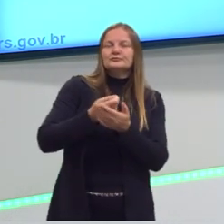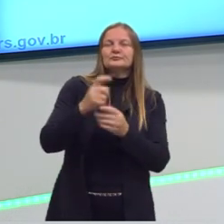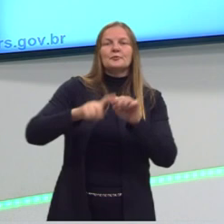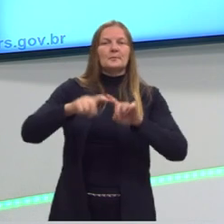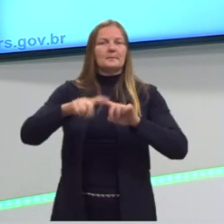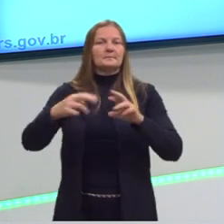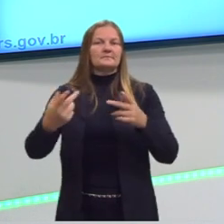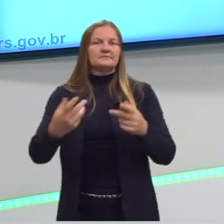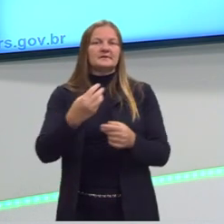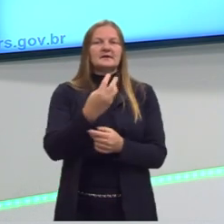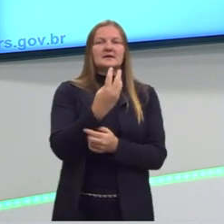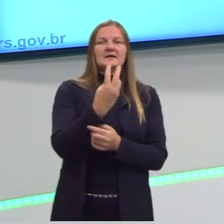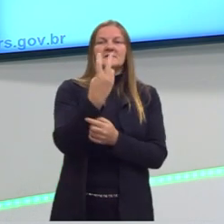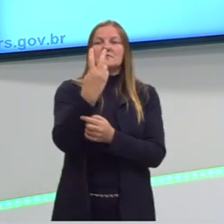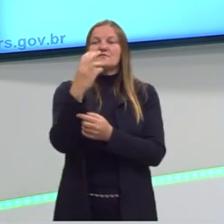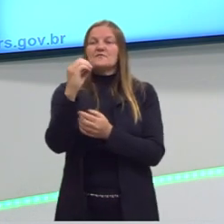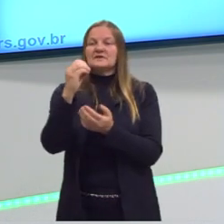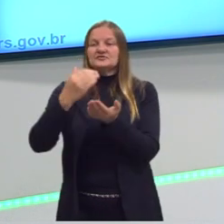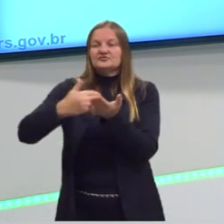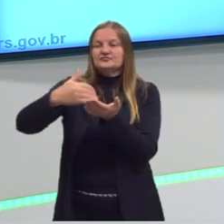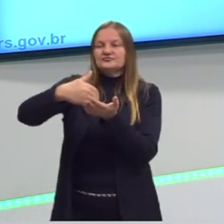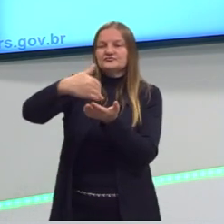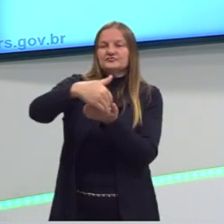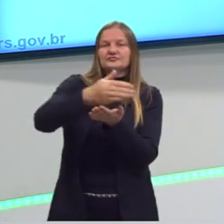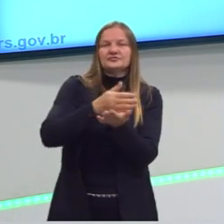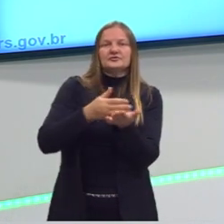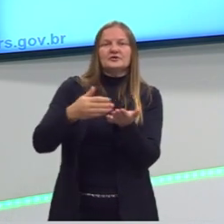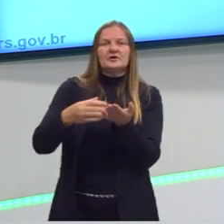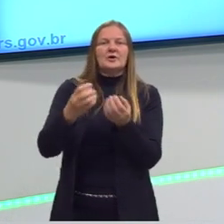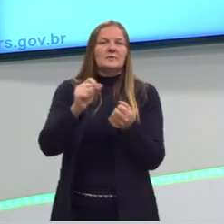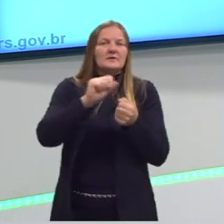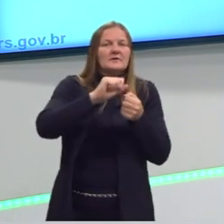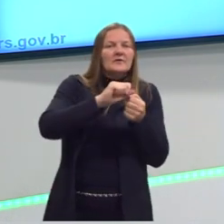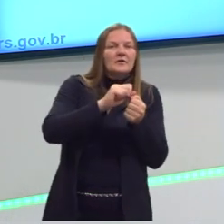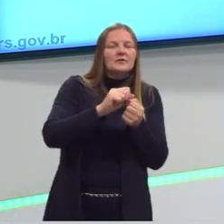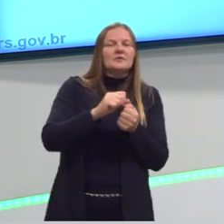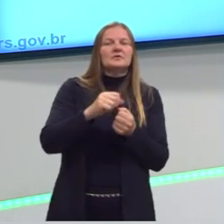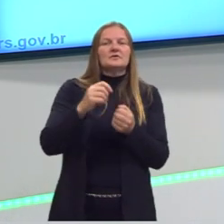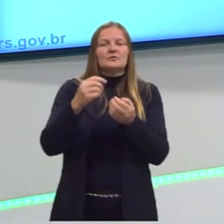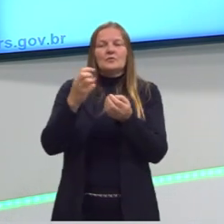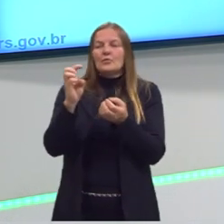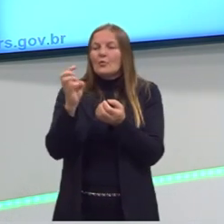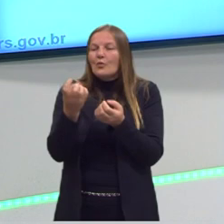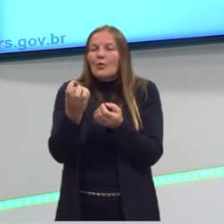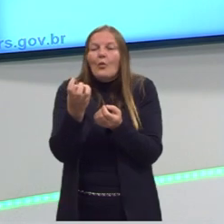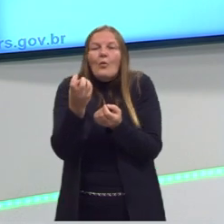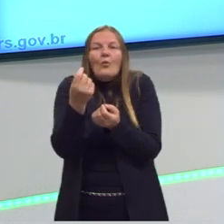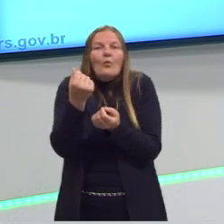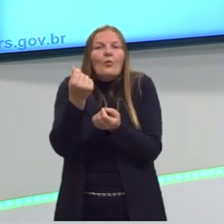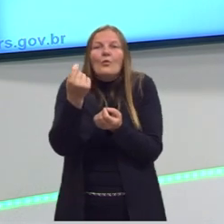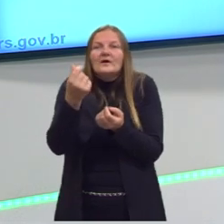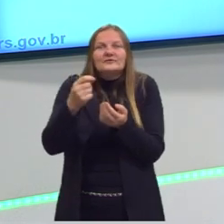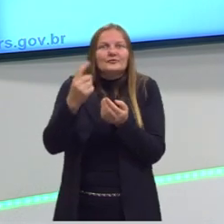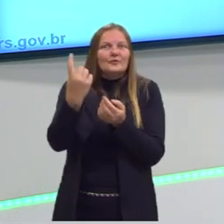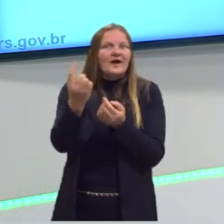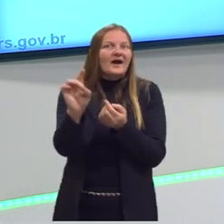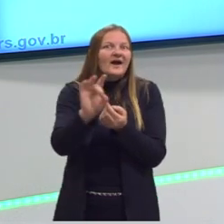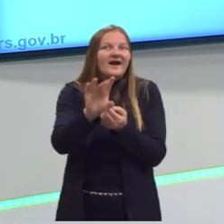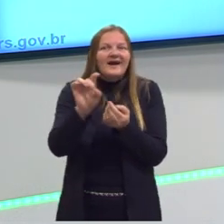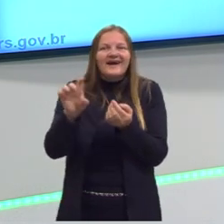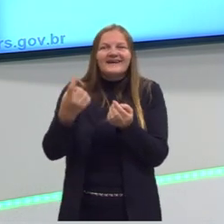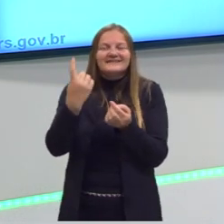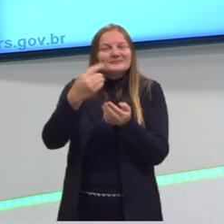ingredientes e obtive 20 fatias então eu sei calcular o valor de cada fatia aí eu vou pensar